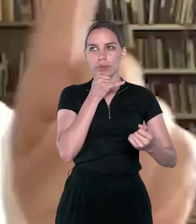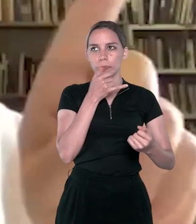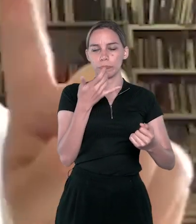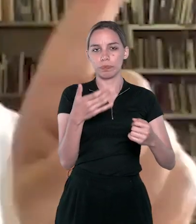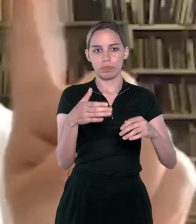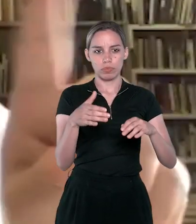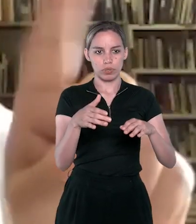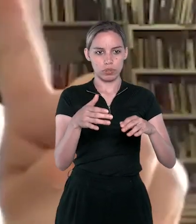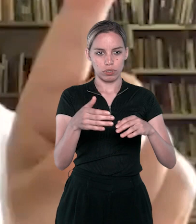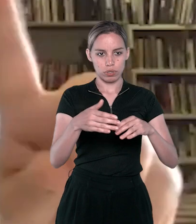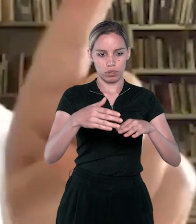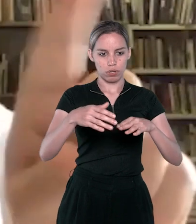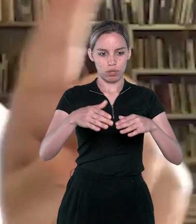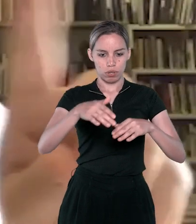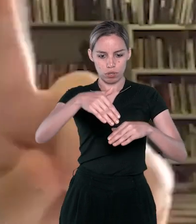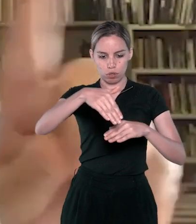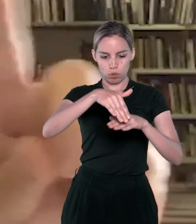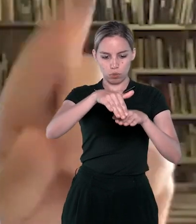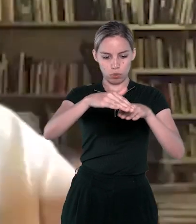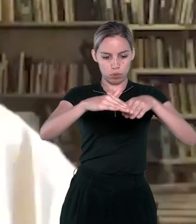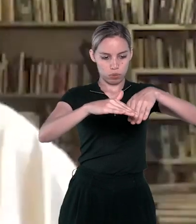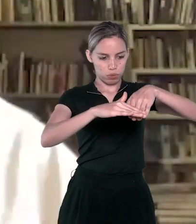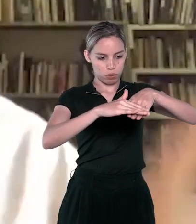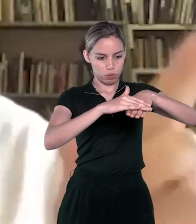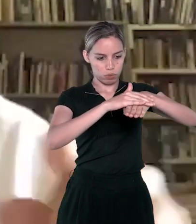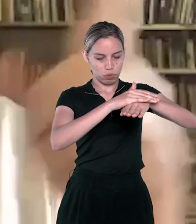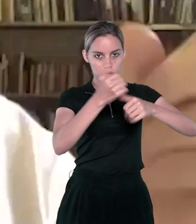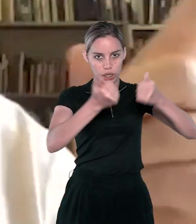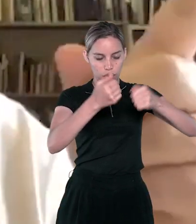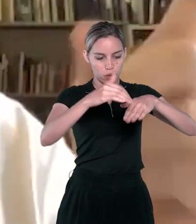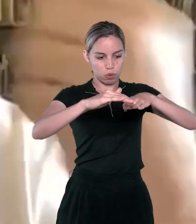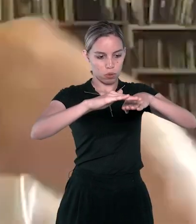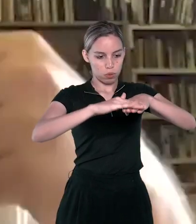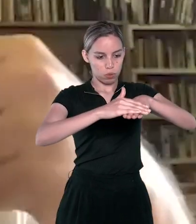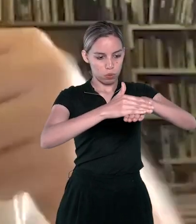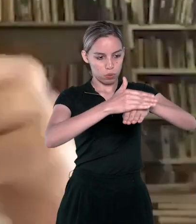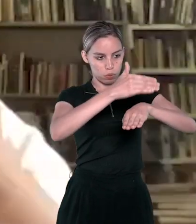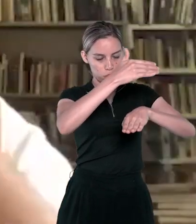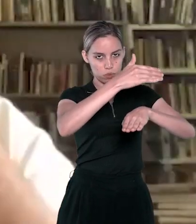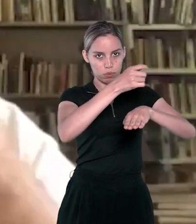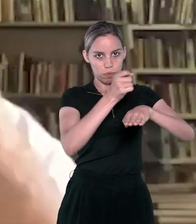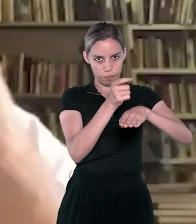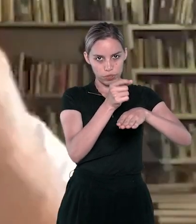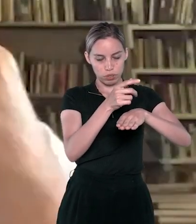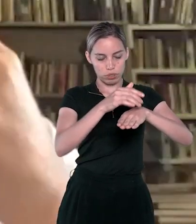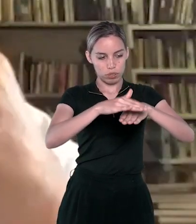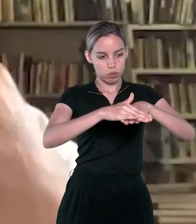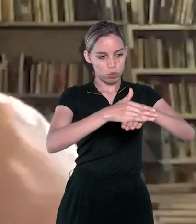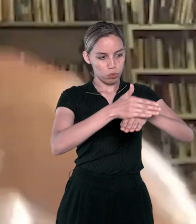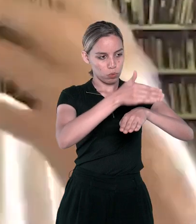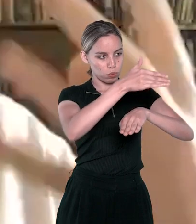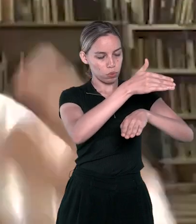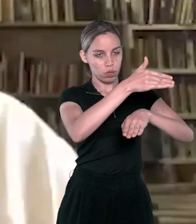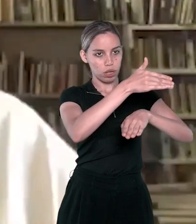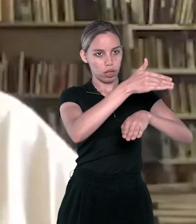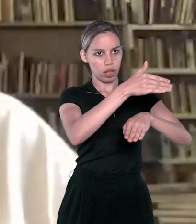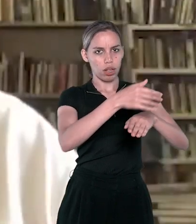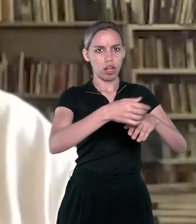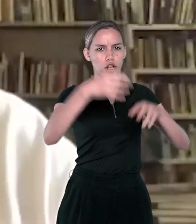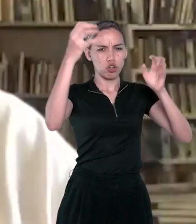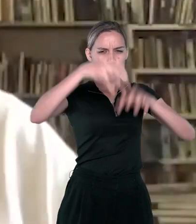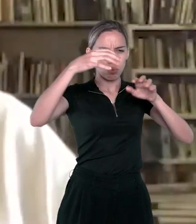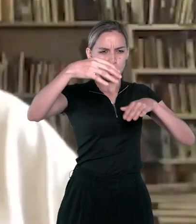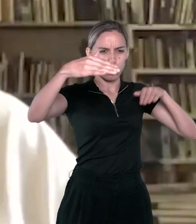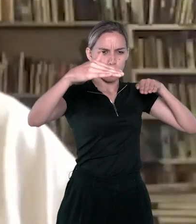mas o para-brisa continua. Na chuva para o Mercedes e o Fusca. Então a gente